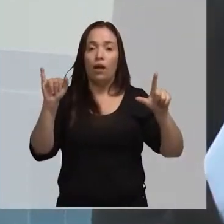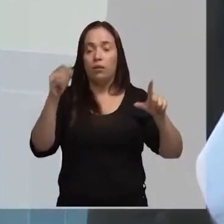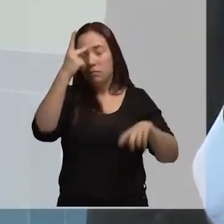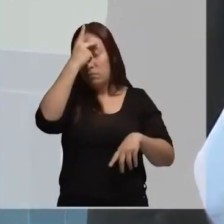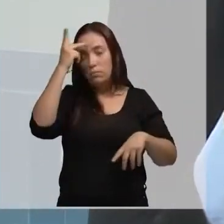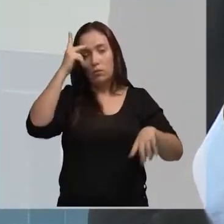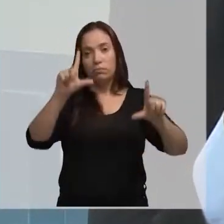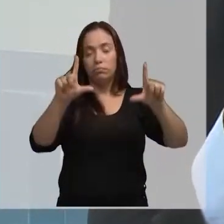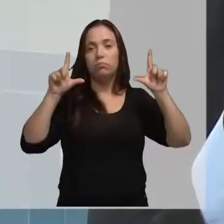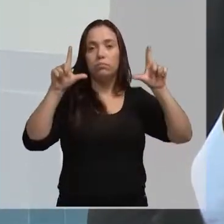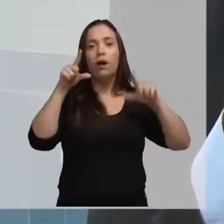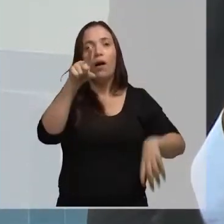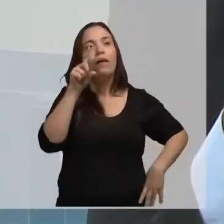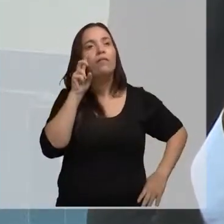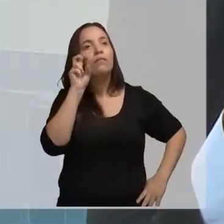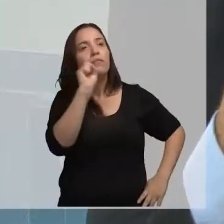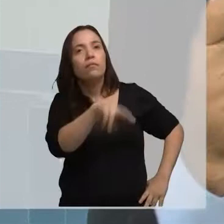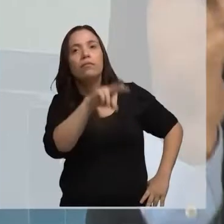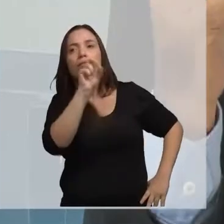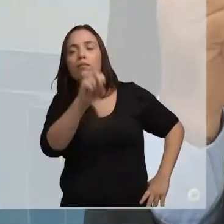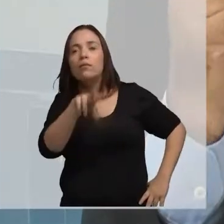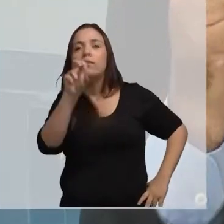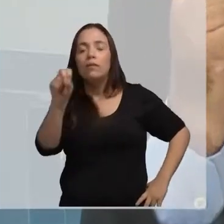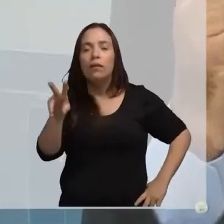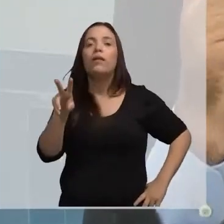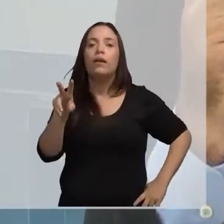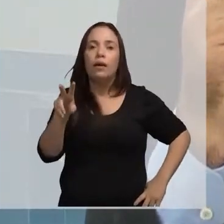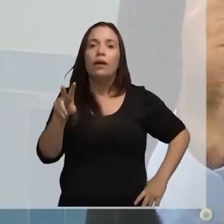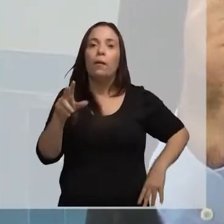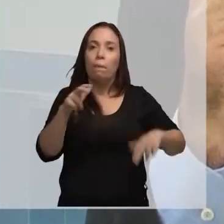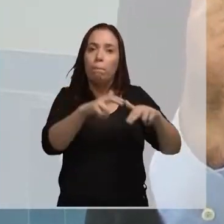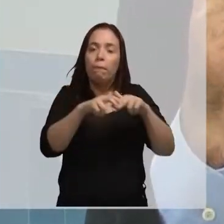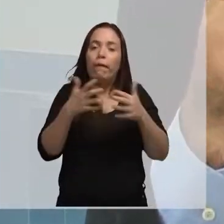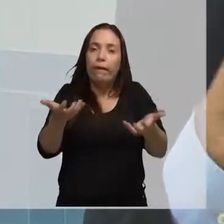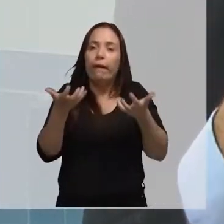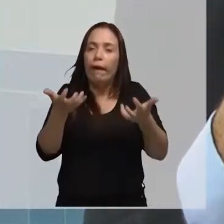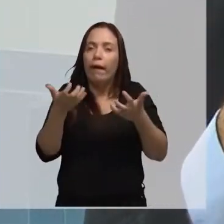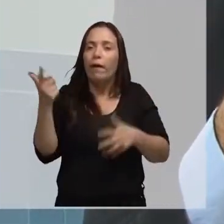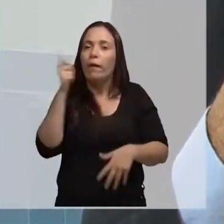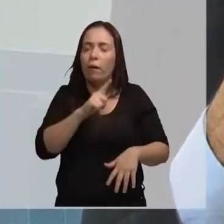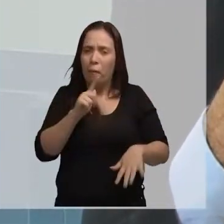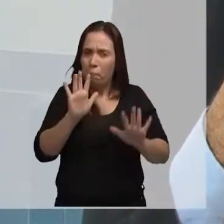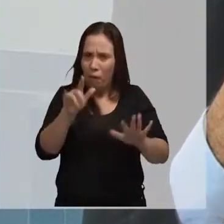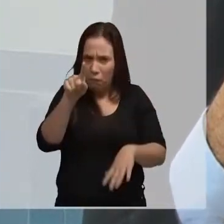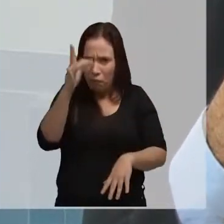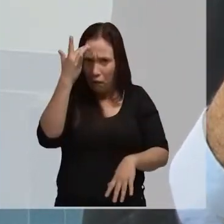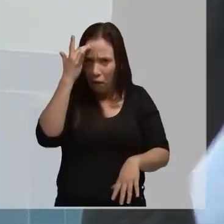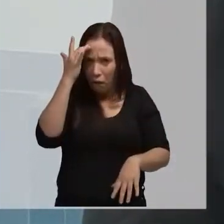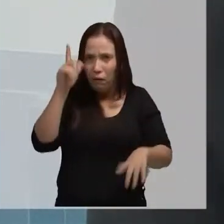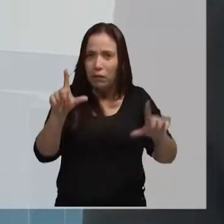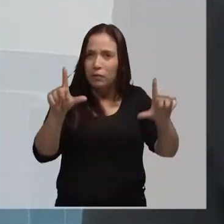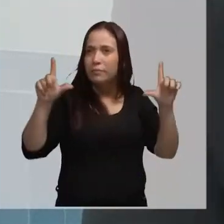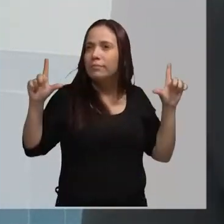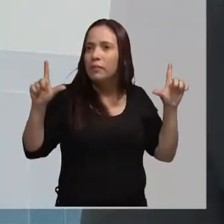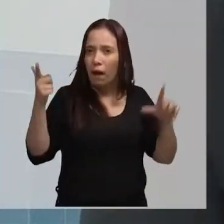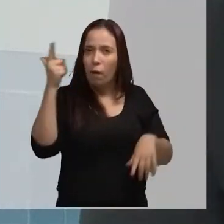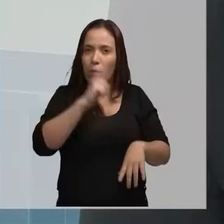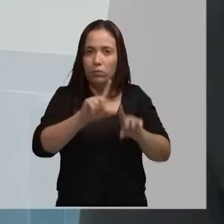ver o candidato na sua telinha aí, é que ele espera crescer. Mas será que só isso vai valer, Luiz?